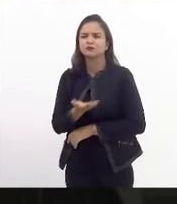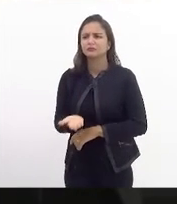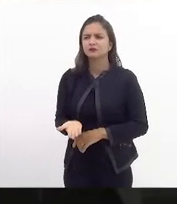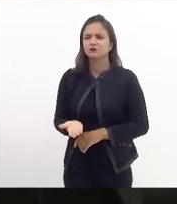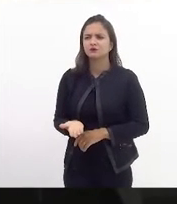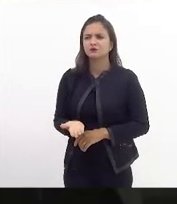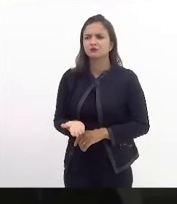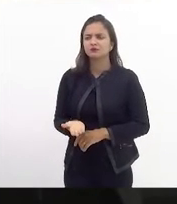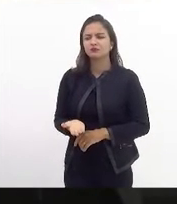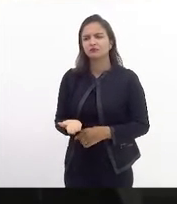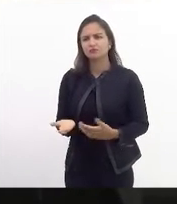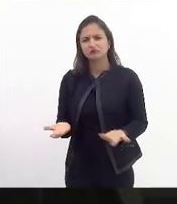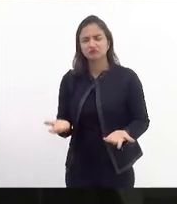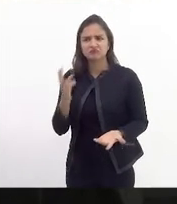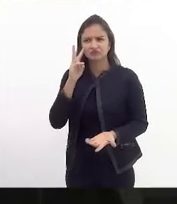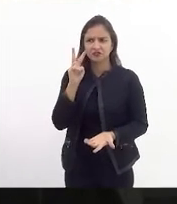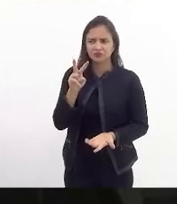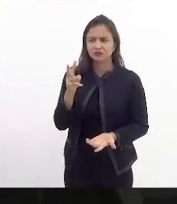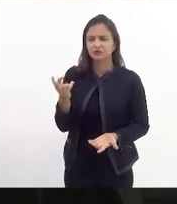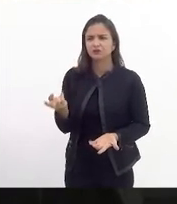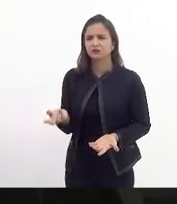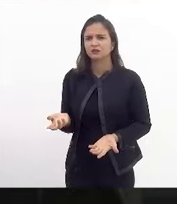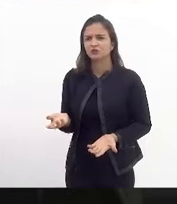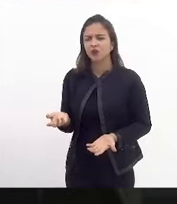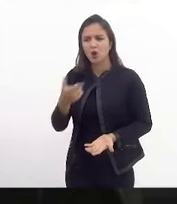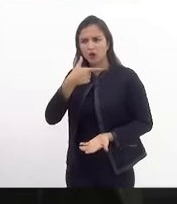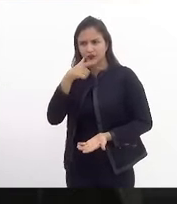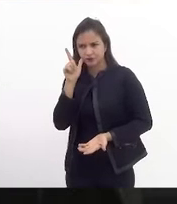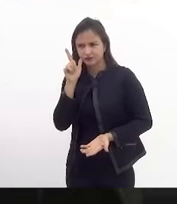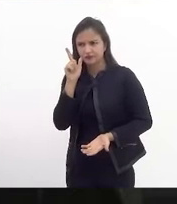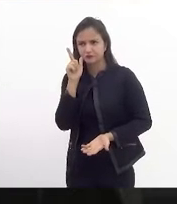não, vejamos, ontem,